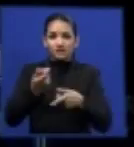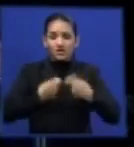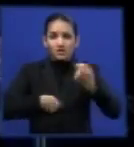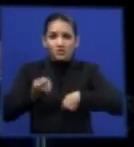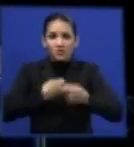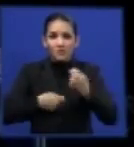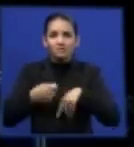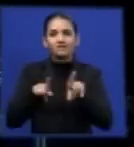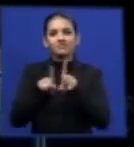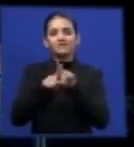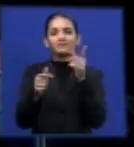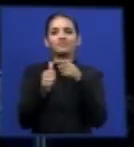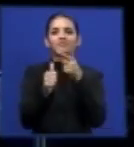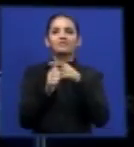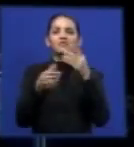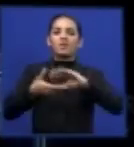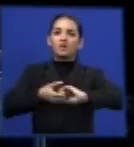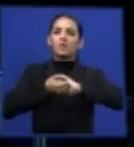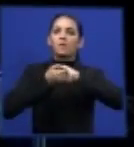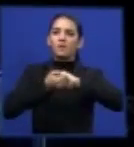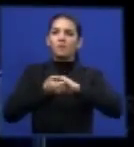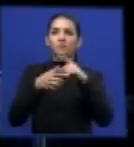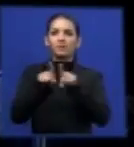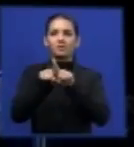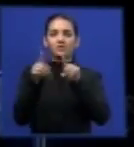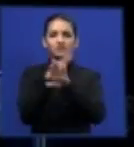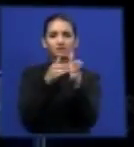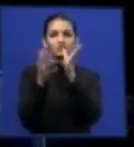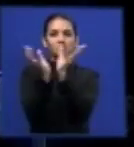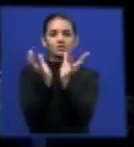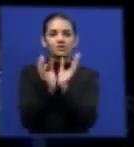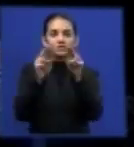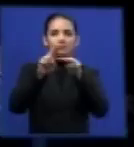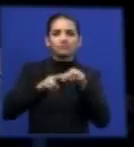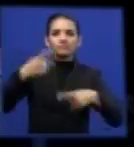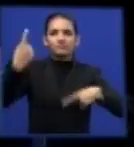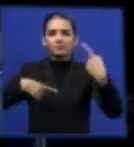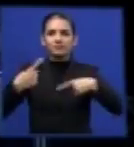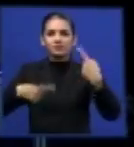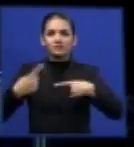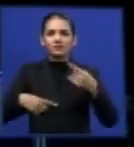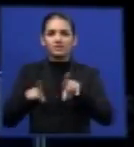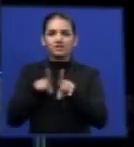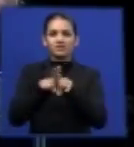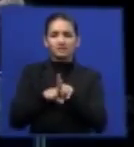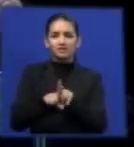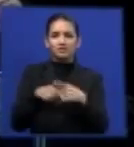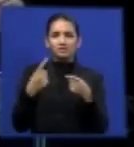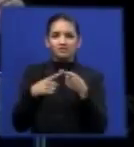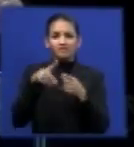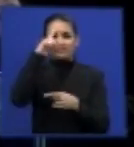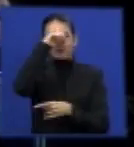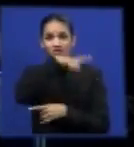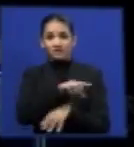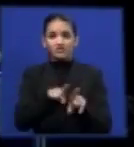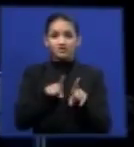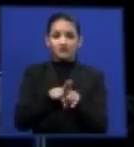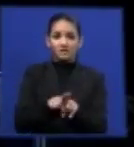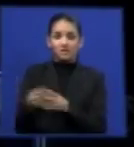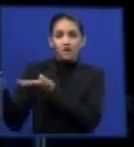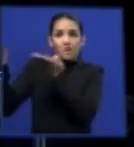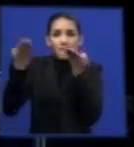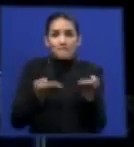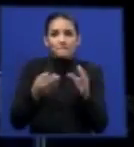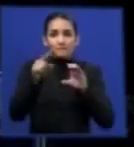em primeiro lugar de cumprimentar essa corte pelo debate democrático no que se refere a uma situação bastante complexa que é importação de